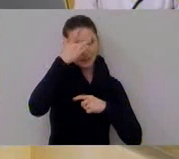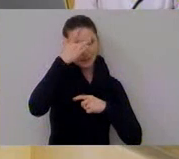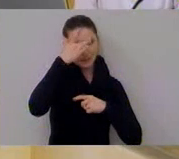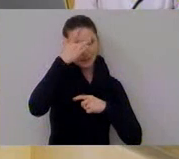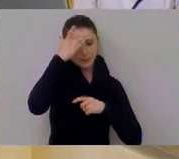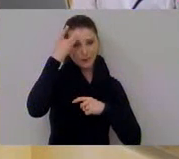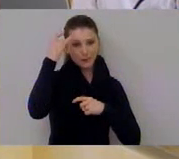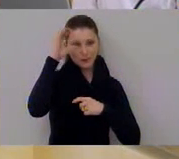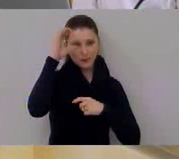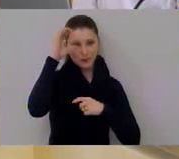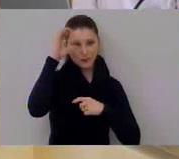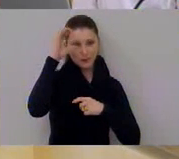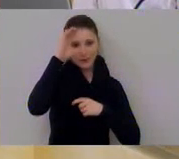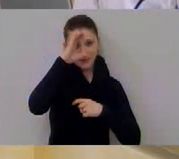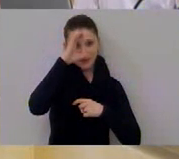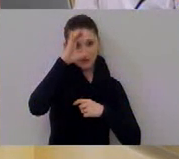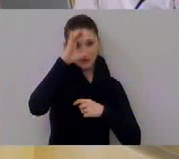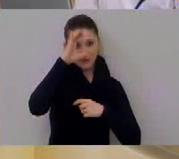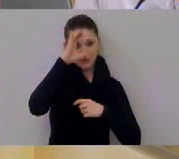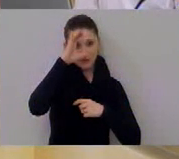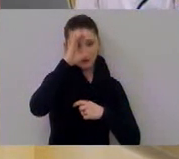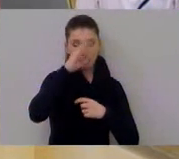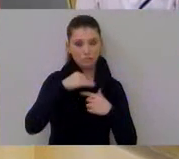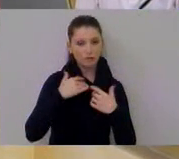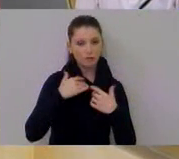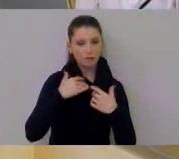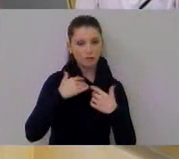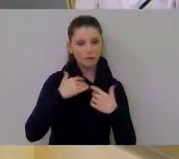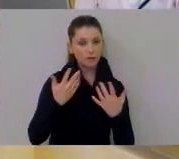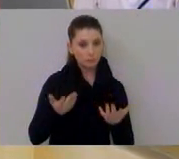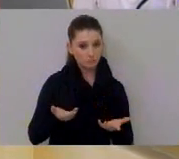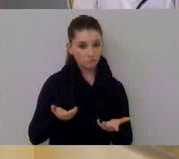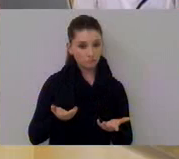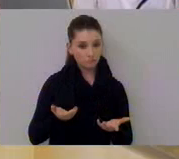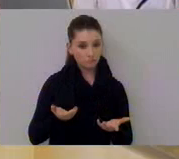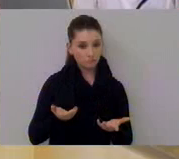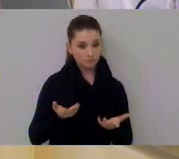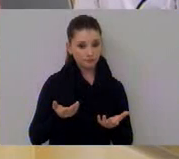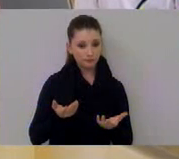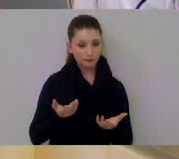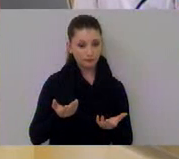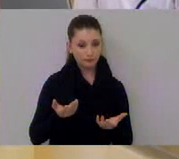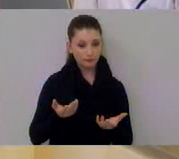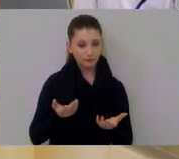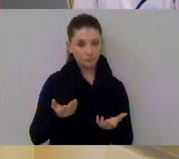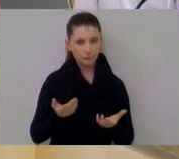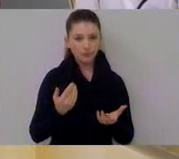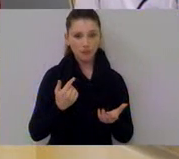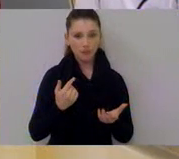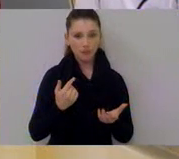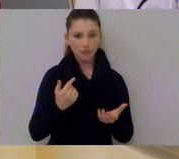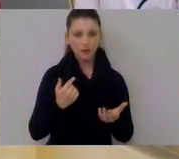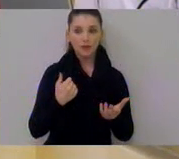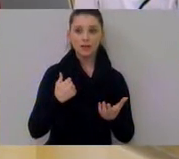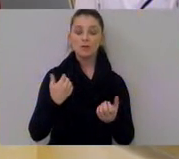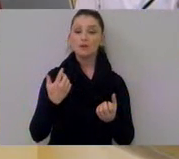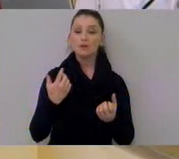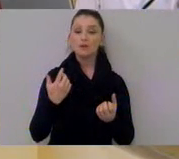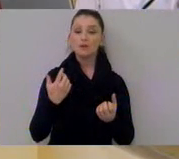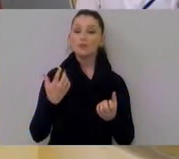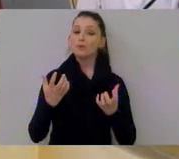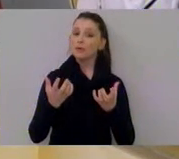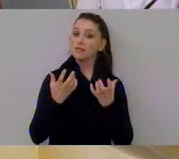eu espero realmente que a resposta de cada um de vocês seja sim.